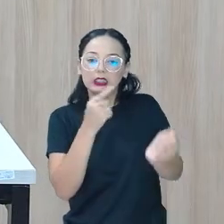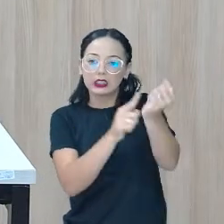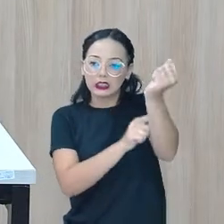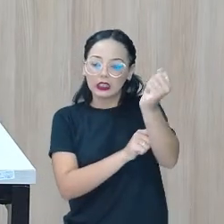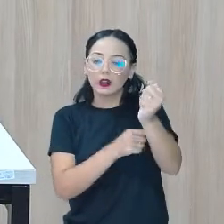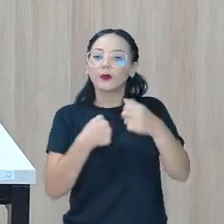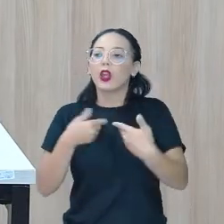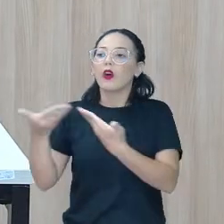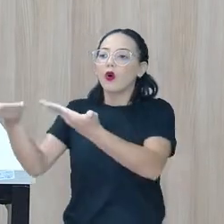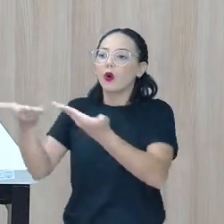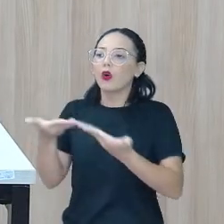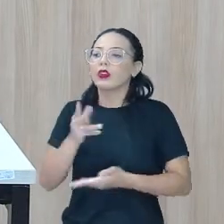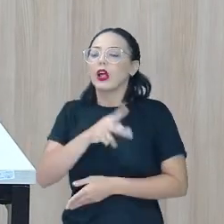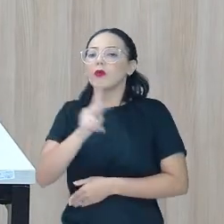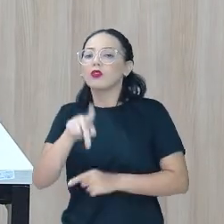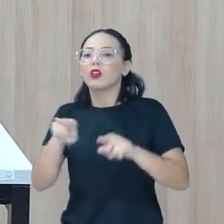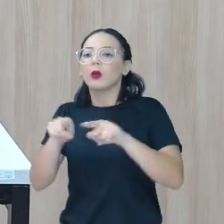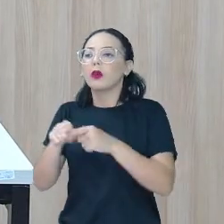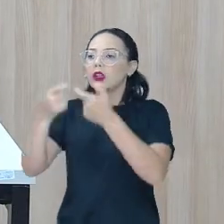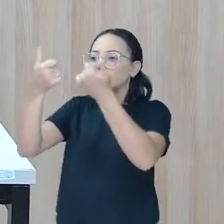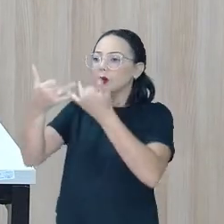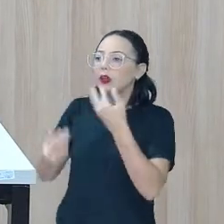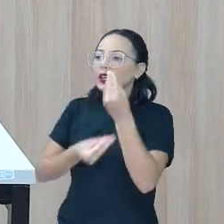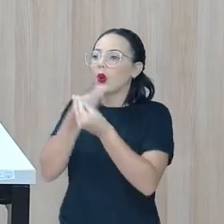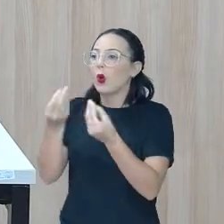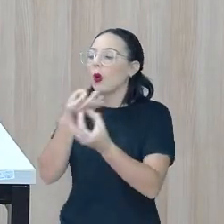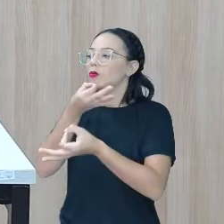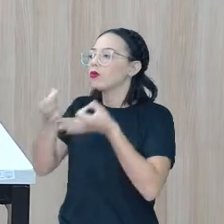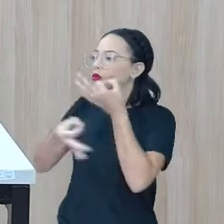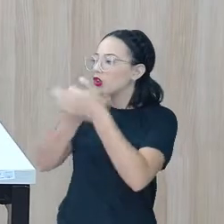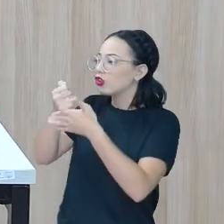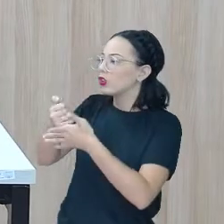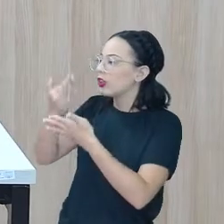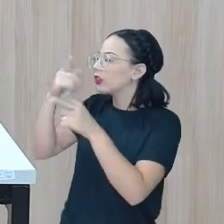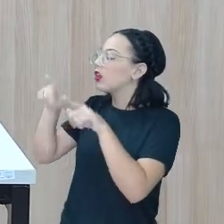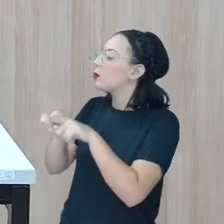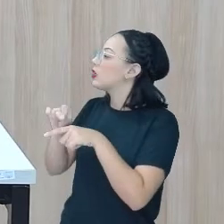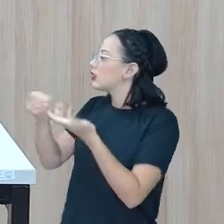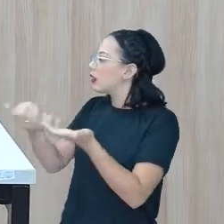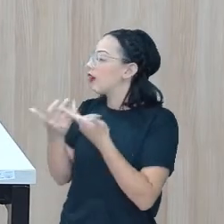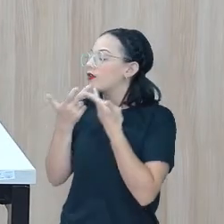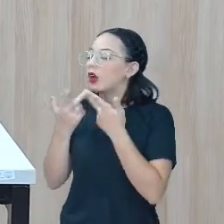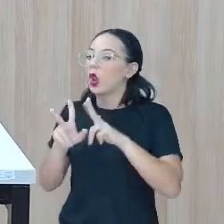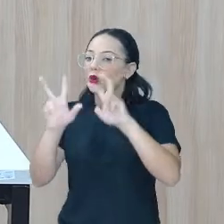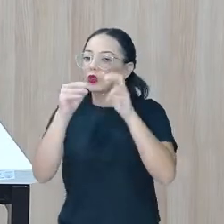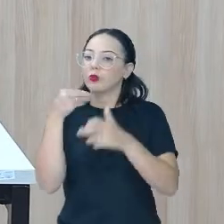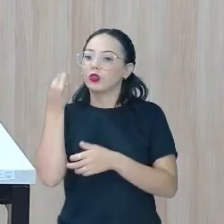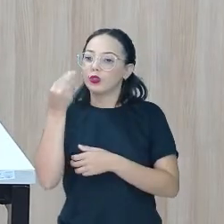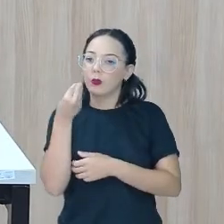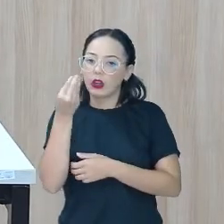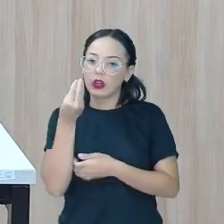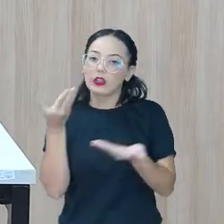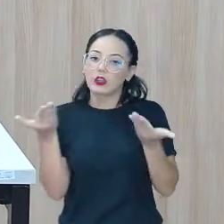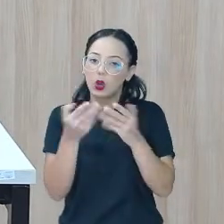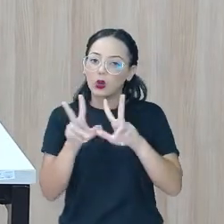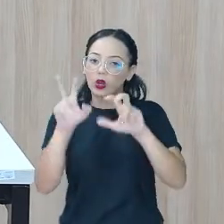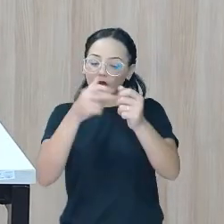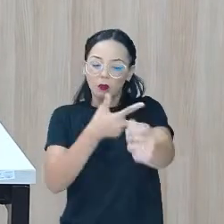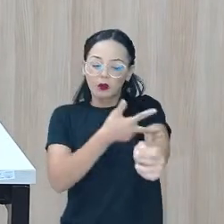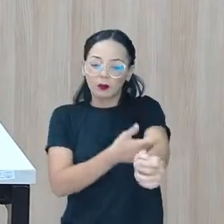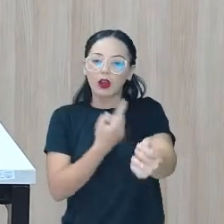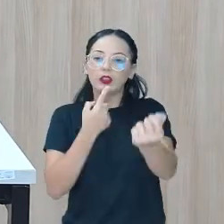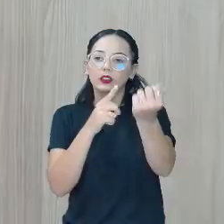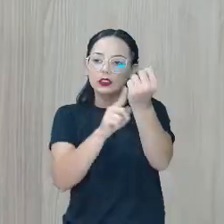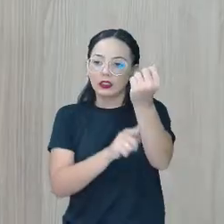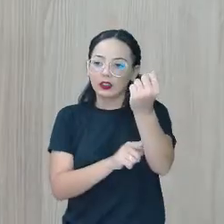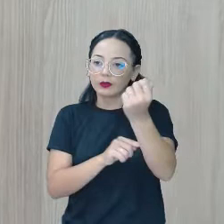professora Cláudia para que ela fale um pouquinho como é que está esse chat, e se ela também quiser falar de alguma experiência em relação aí a doadores de